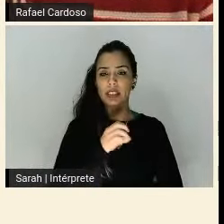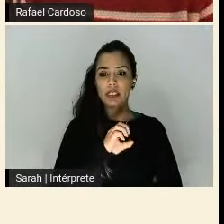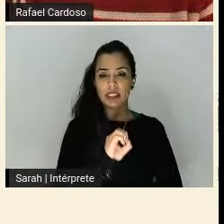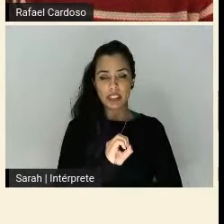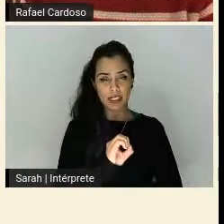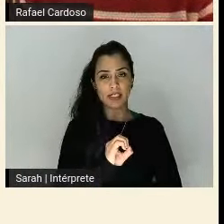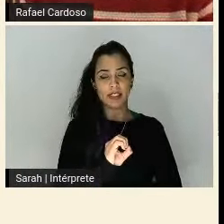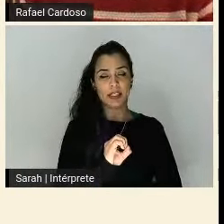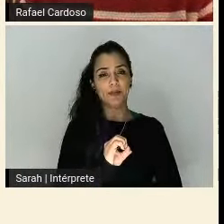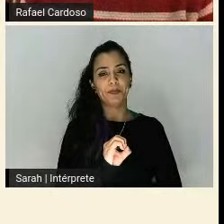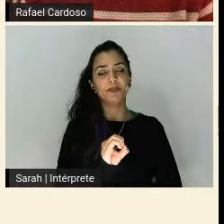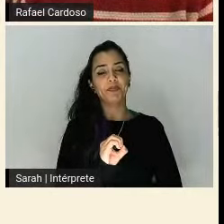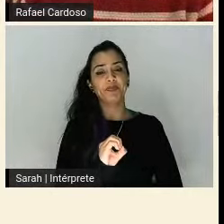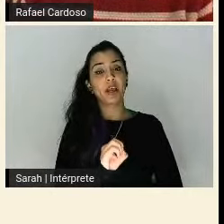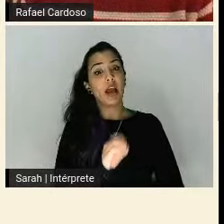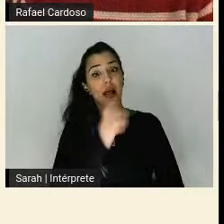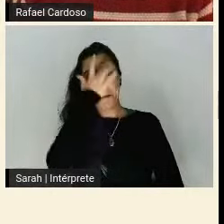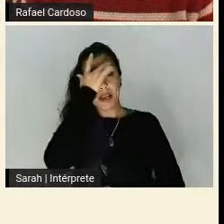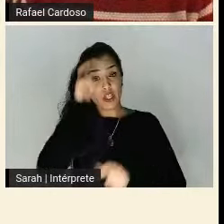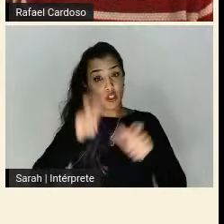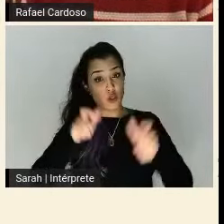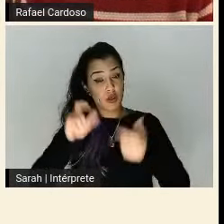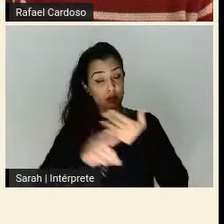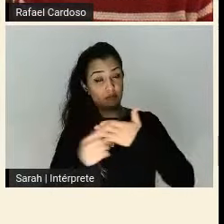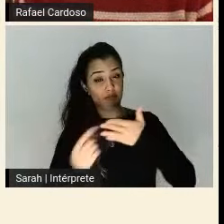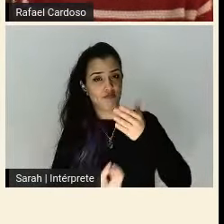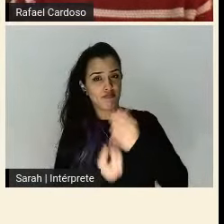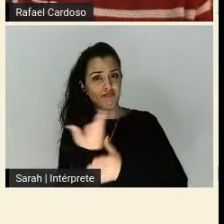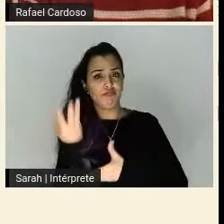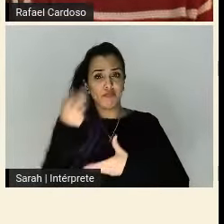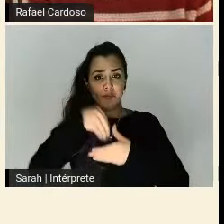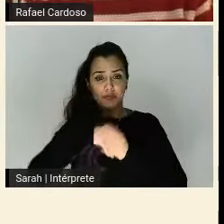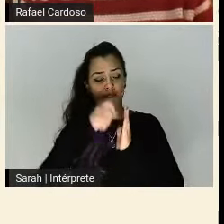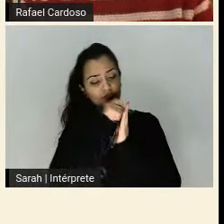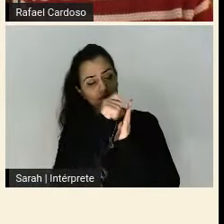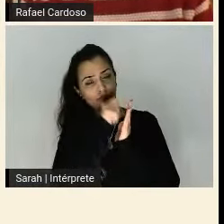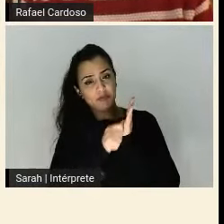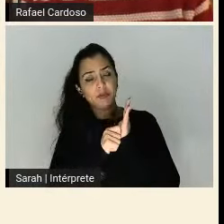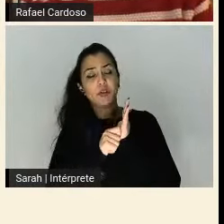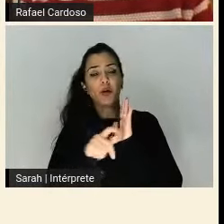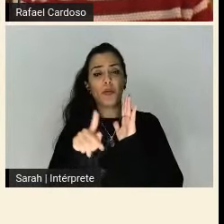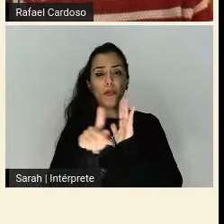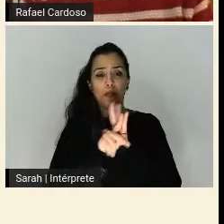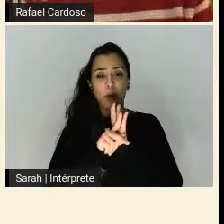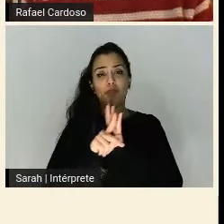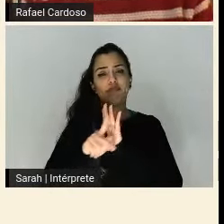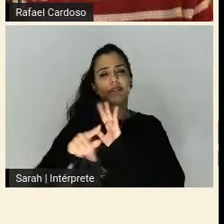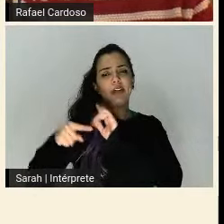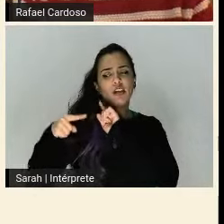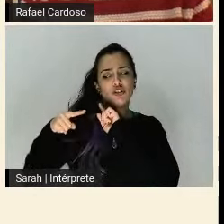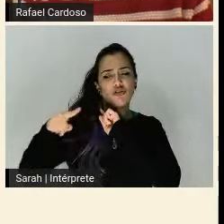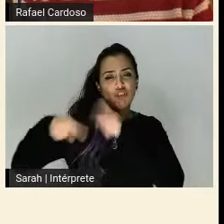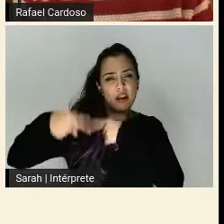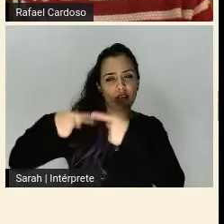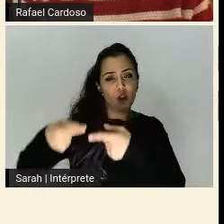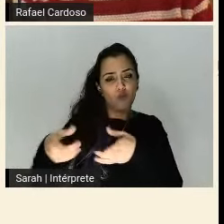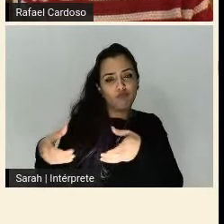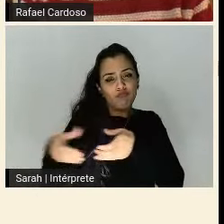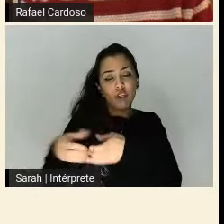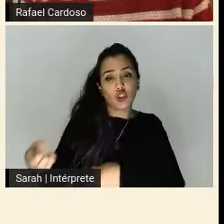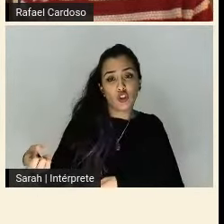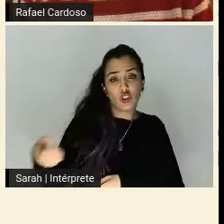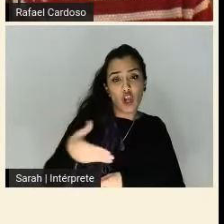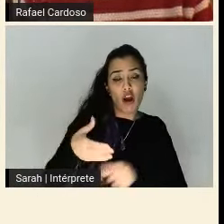firmaram após essa data passaram a compor a segunda parte do inquérito, a Plataforma da Nova Geração, organizada por Mário